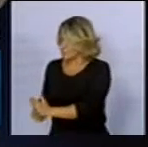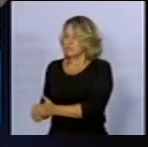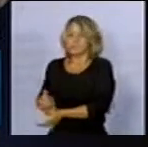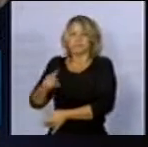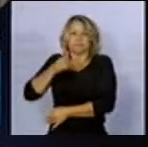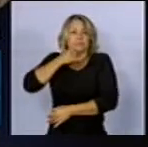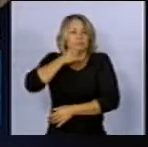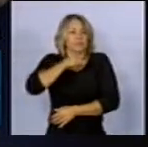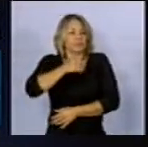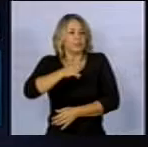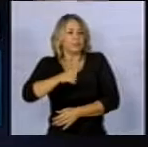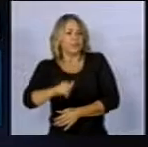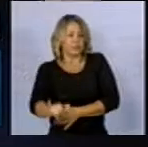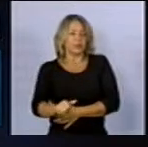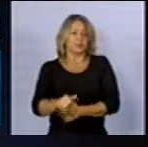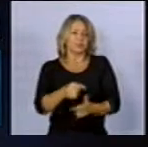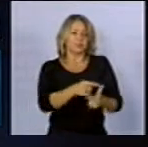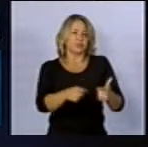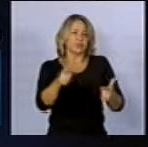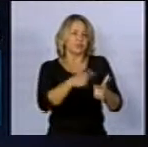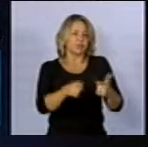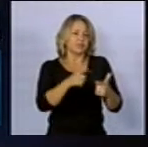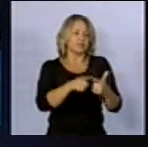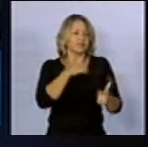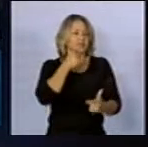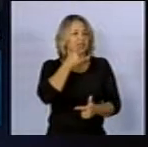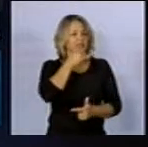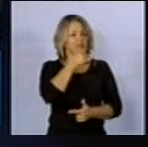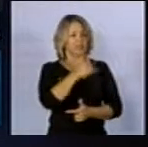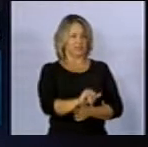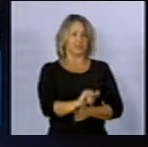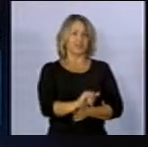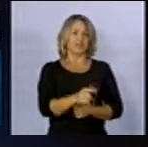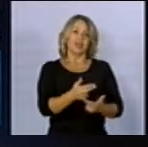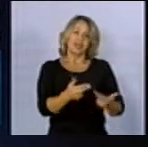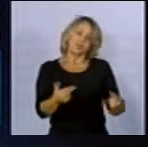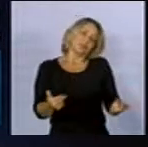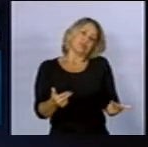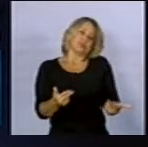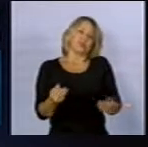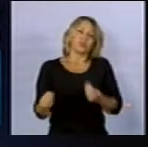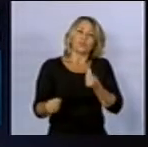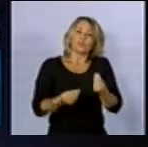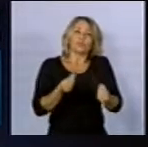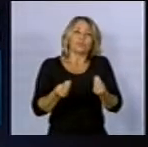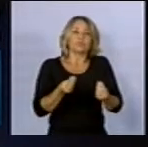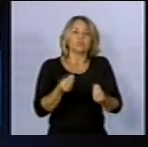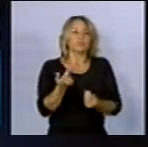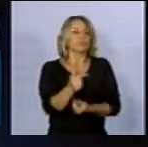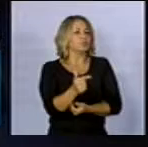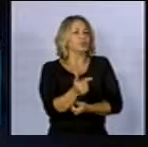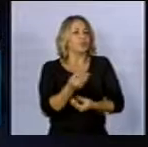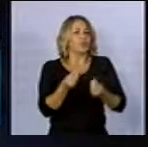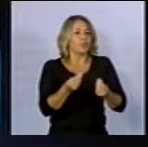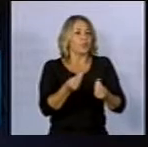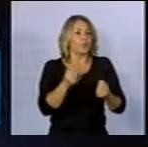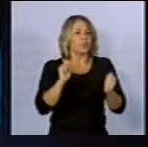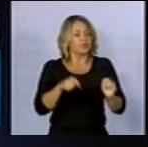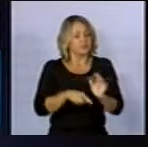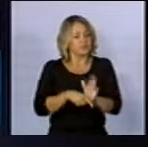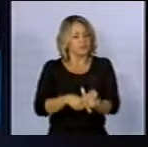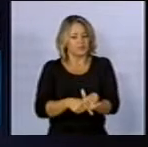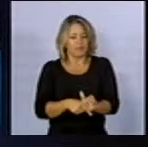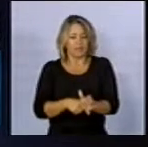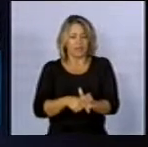né situações de da irradiação isto é uma coisa não tem encapsular a única radiação